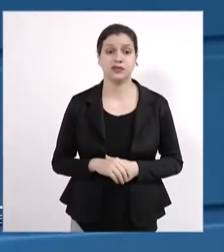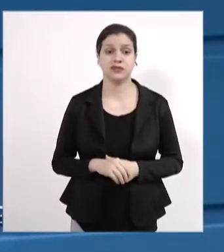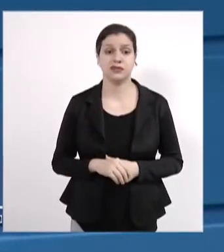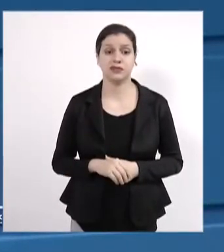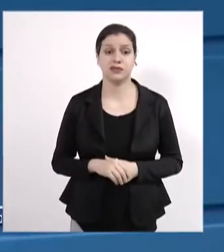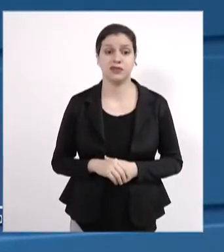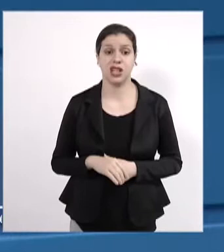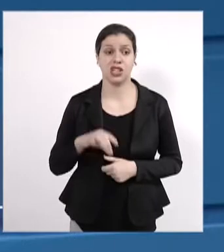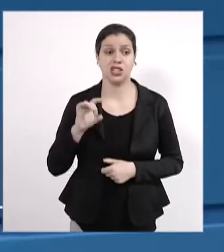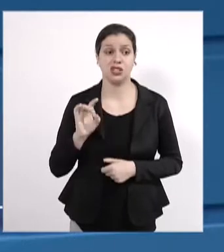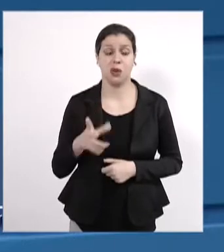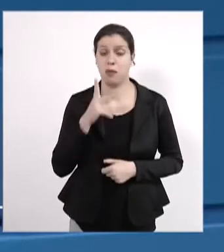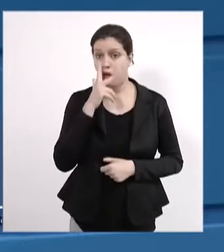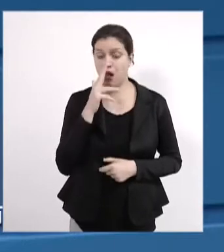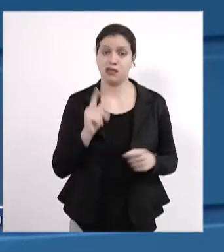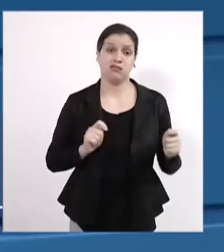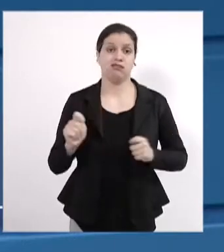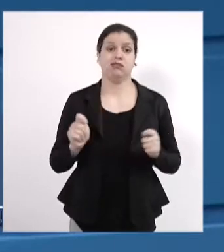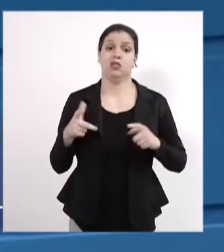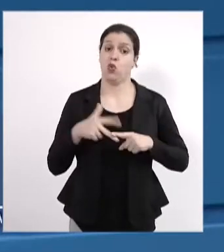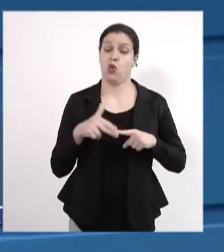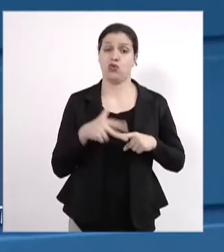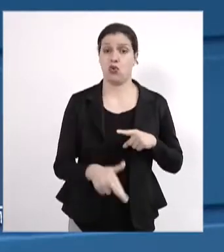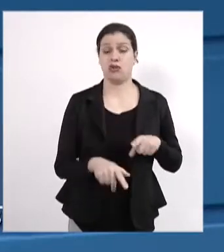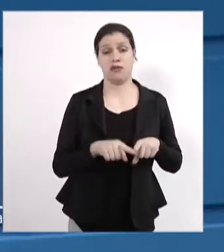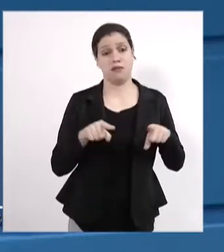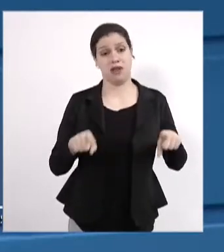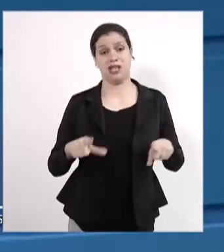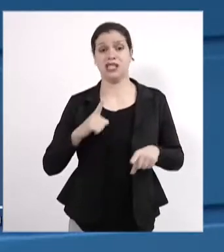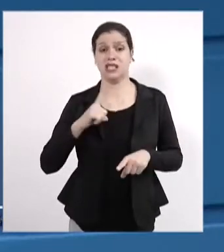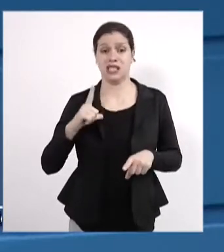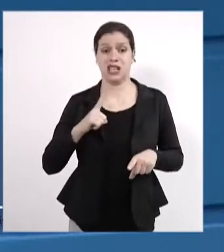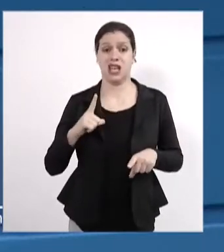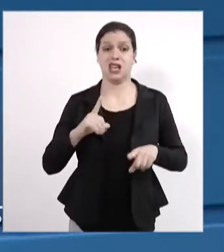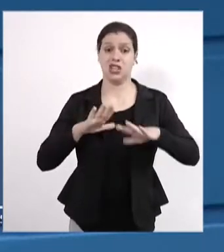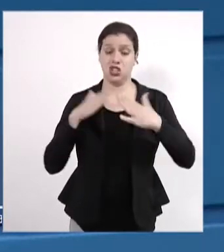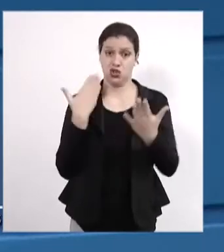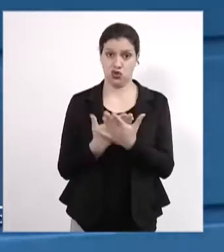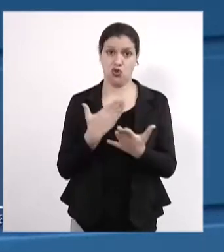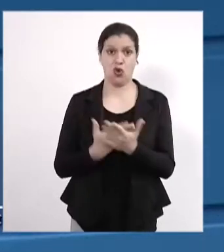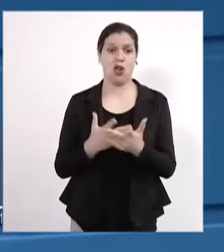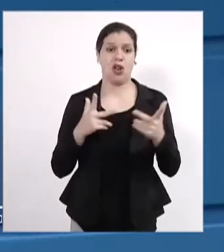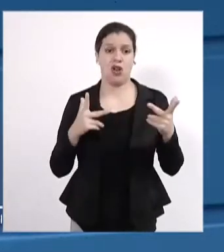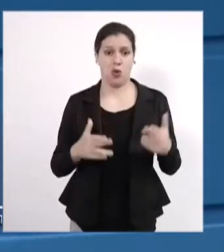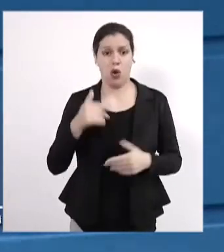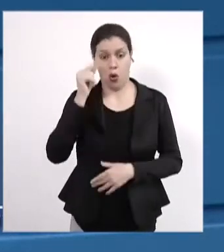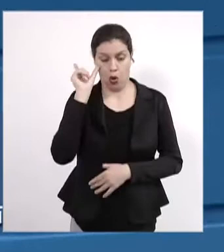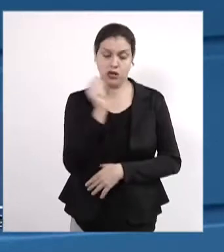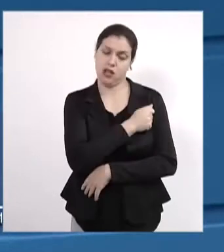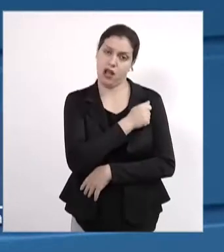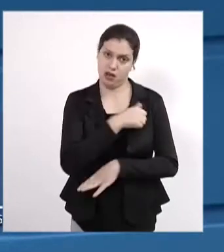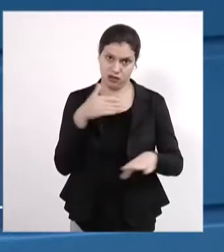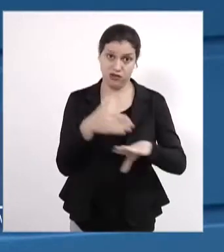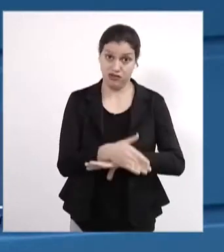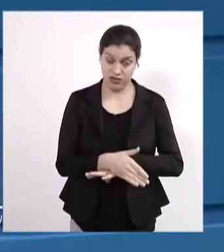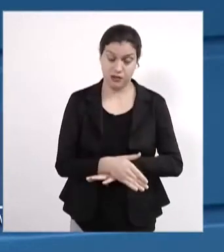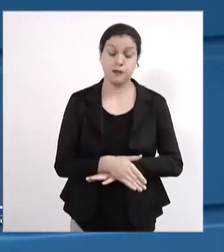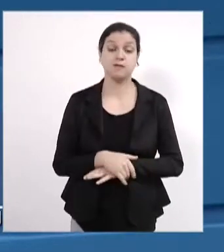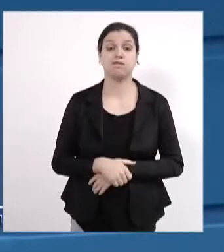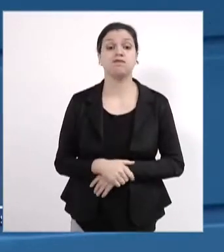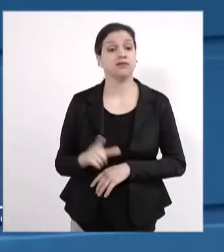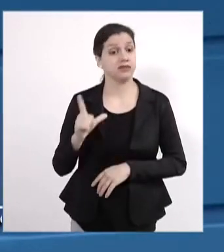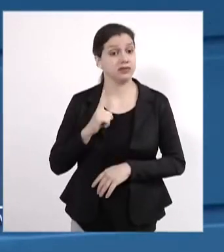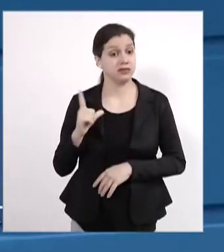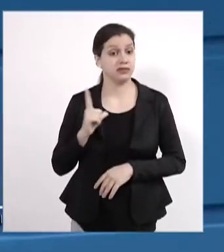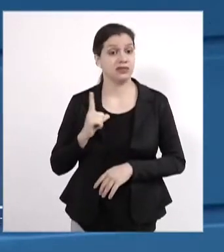a parte financeira. E temos escolas como a Schrader, que os alunos estiveram aqui ontem, que